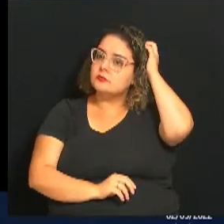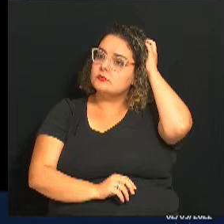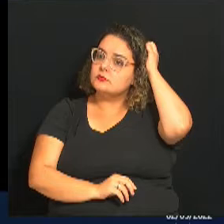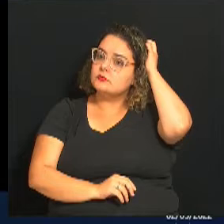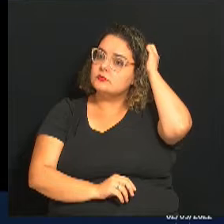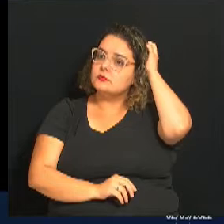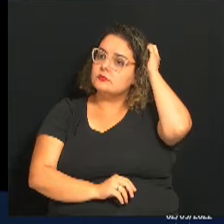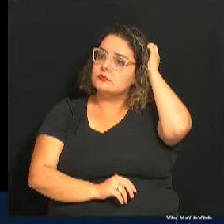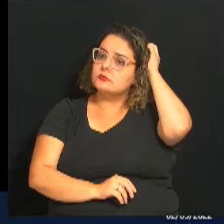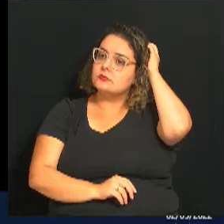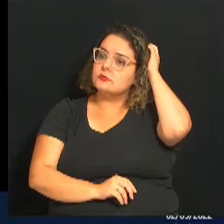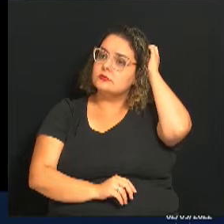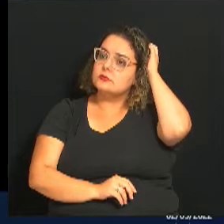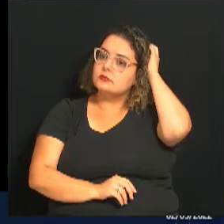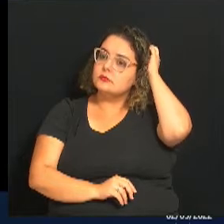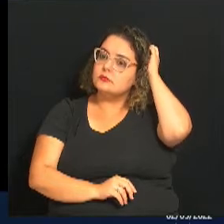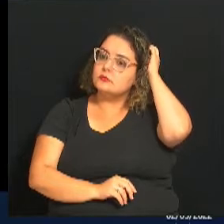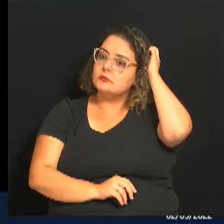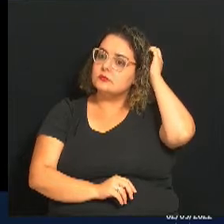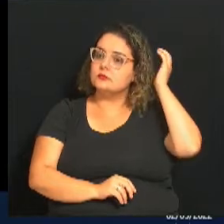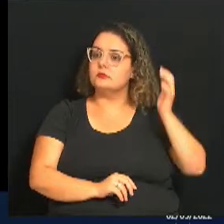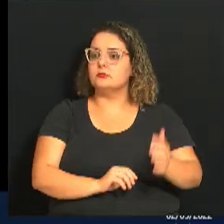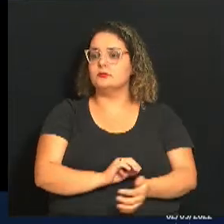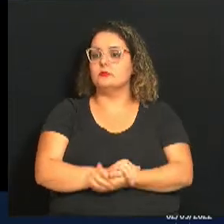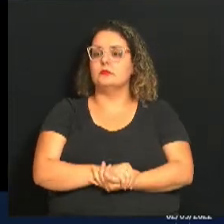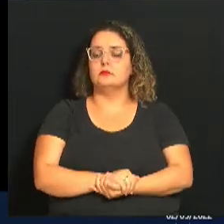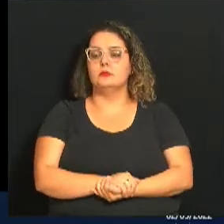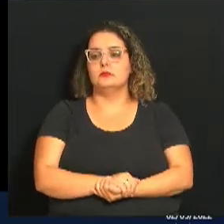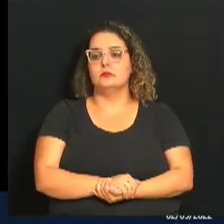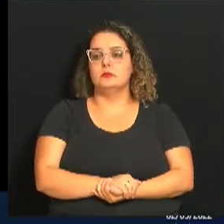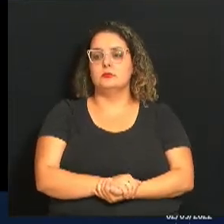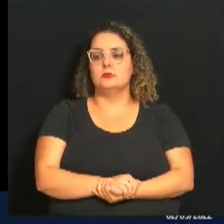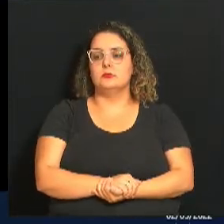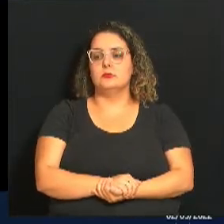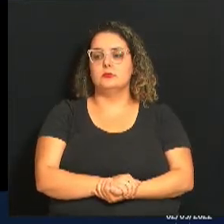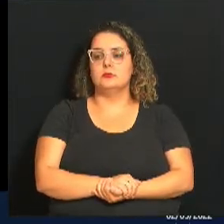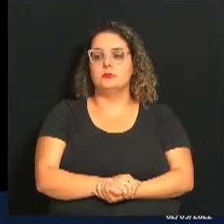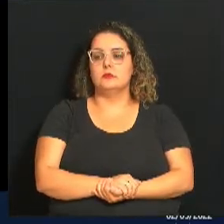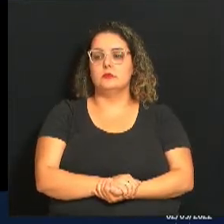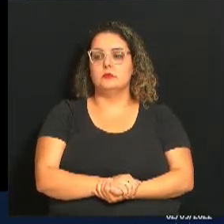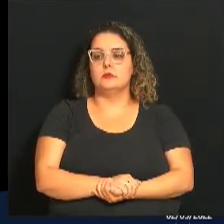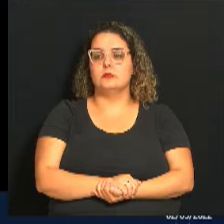Então, aqui nessa... Não, essa aí do lado, mas acho que primeiro tem que compartilhar.